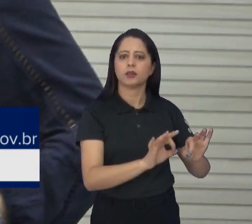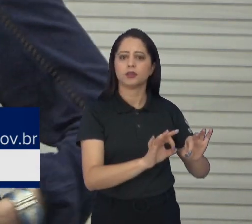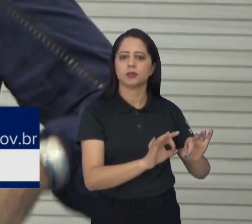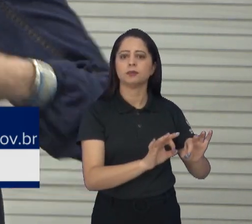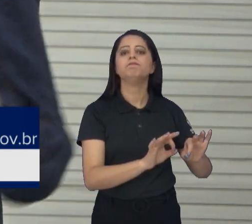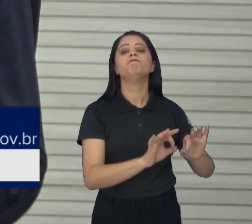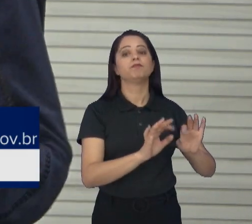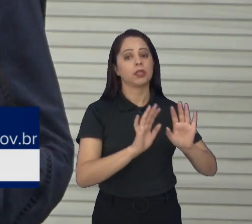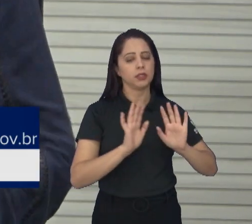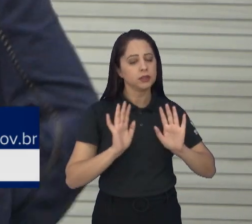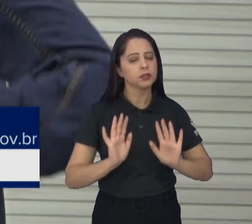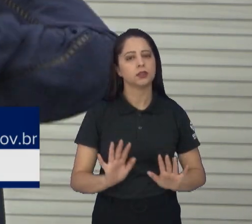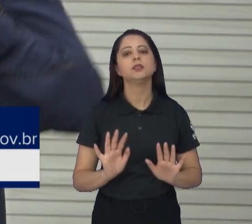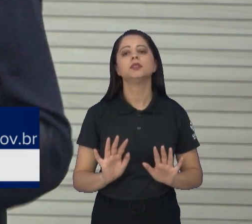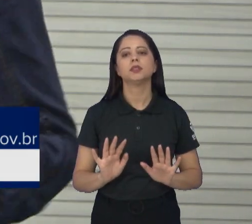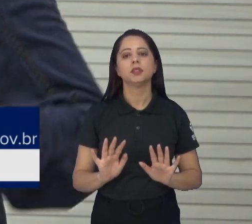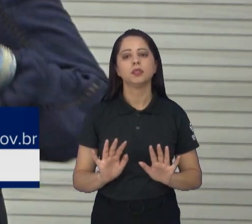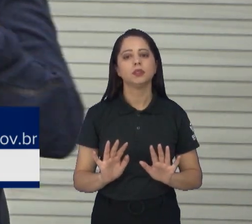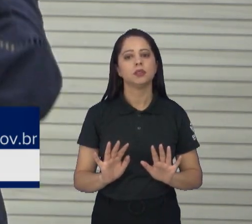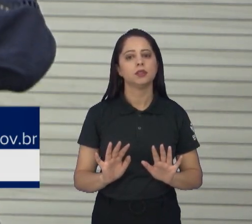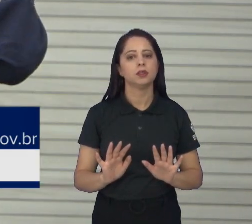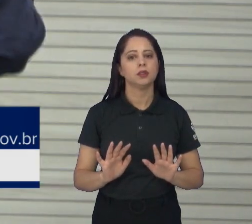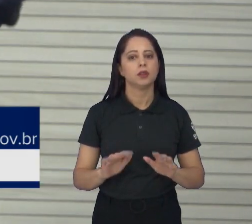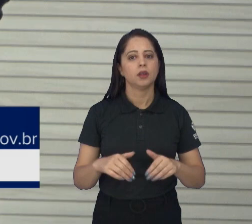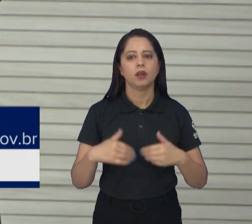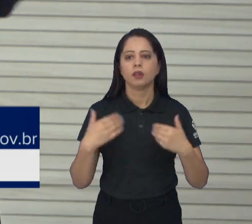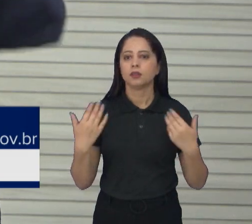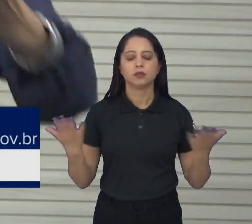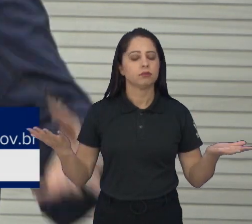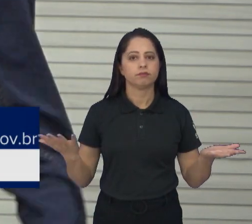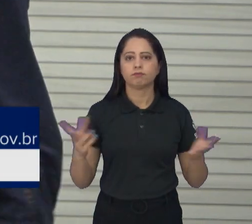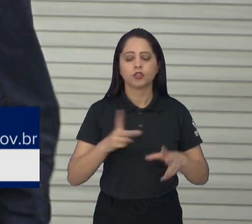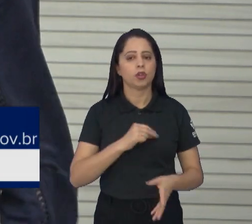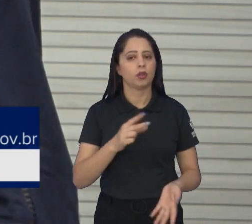governo. Então, é o roto cuidando